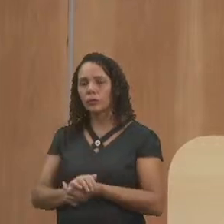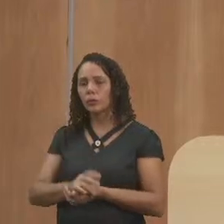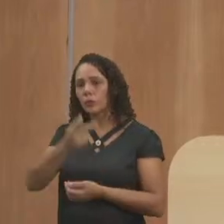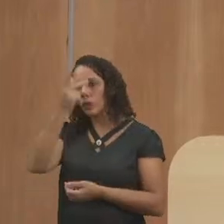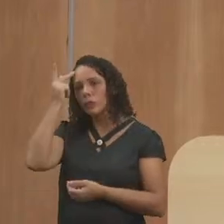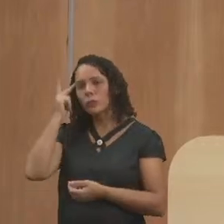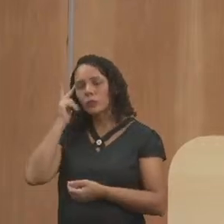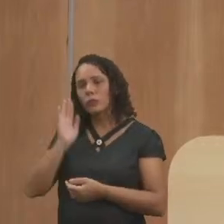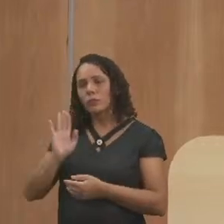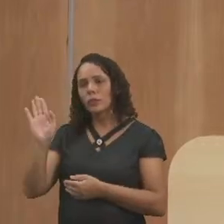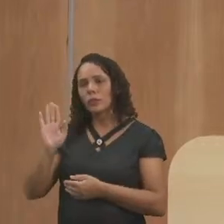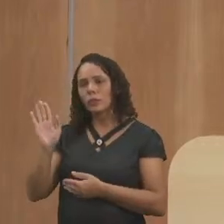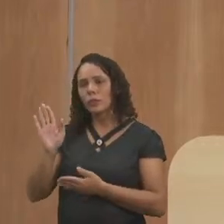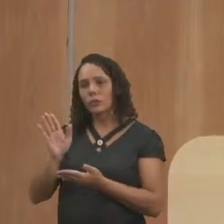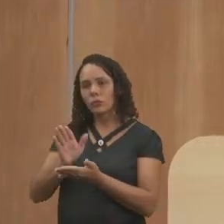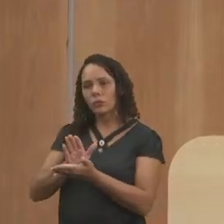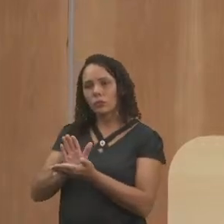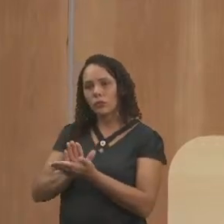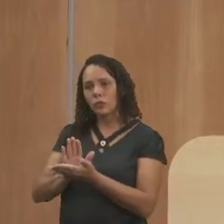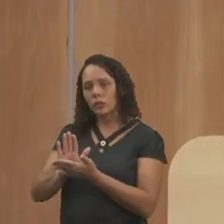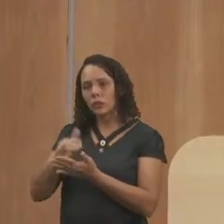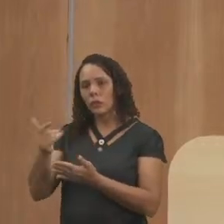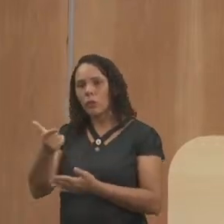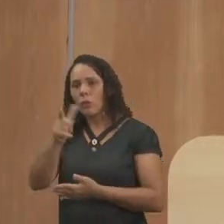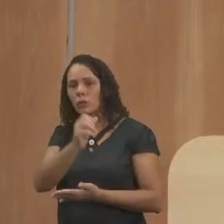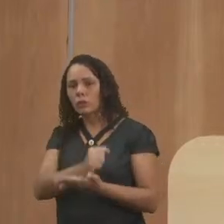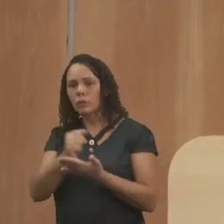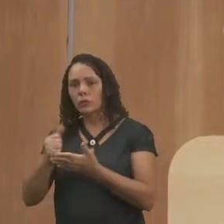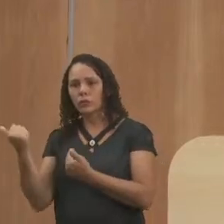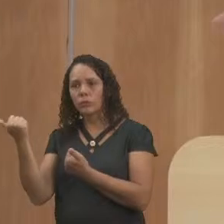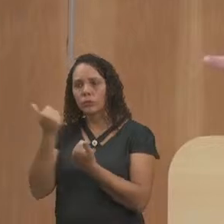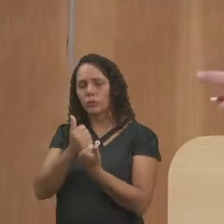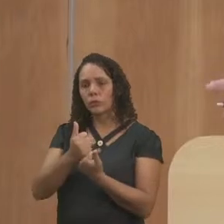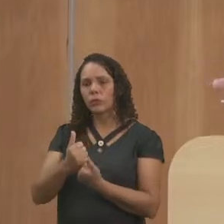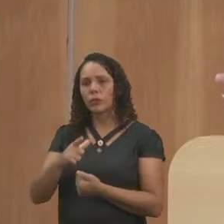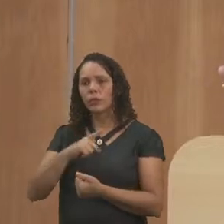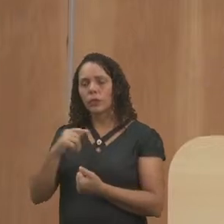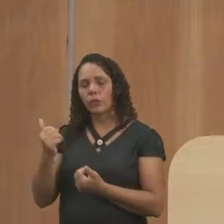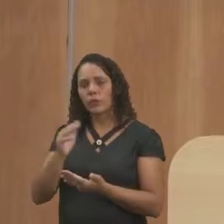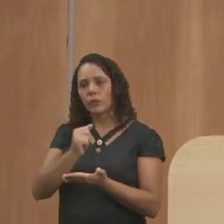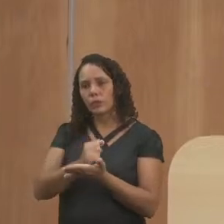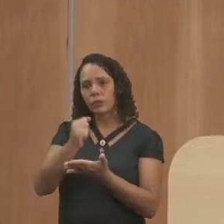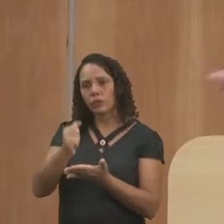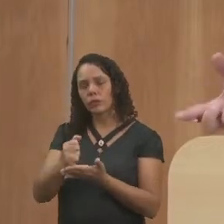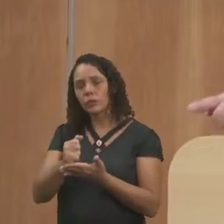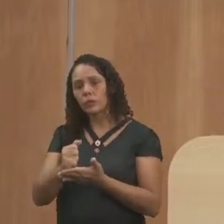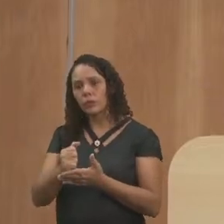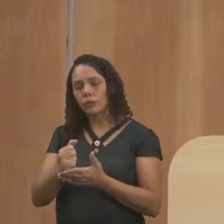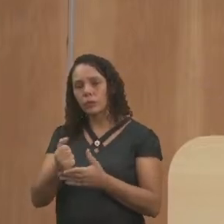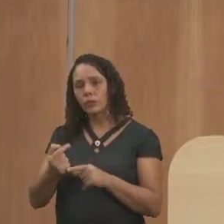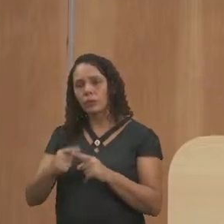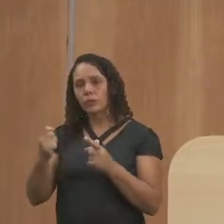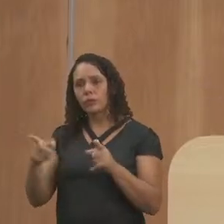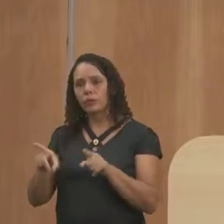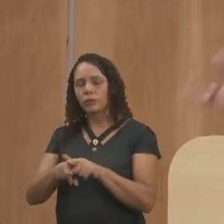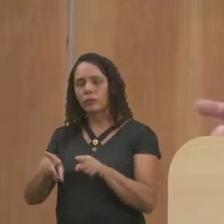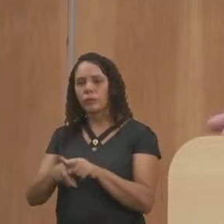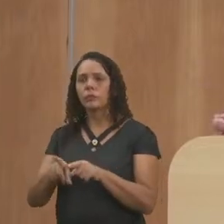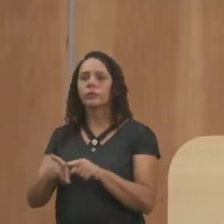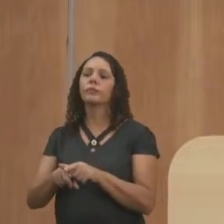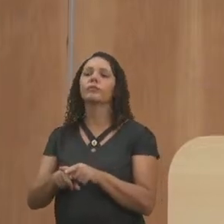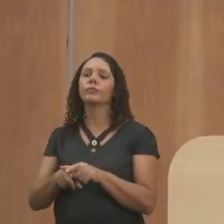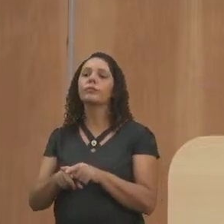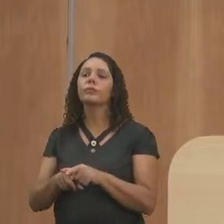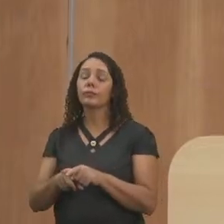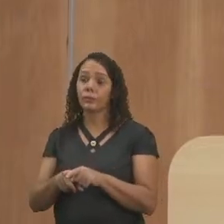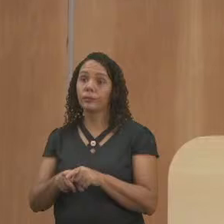foram contratadas em substituição a essas. Então, teve essa contratação e Além disso, e isso foi